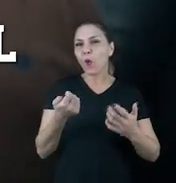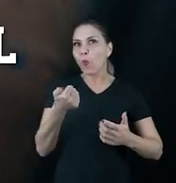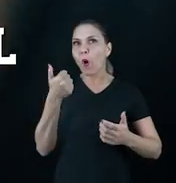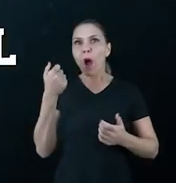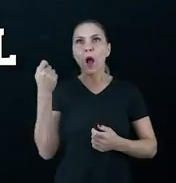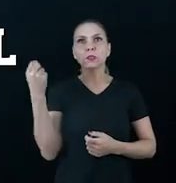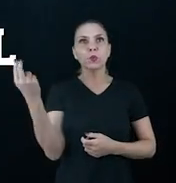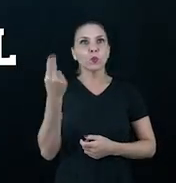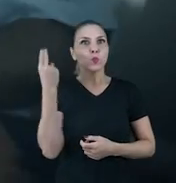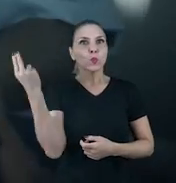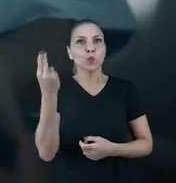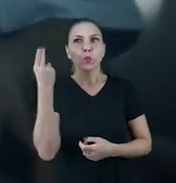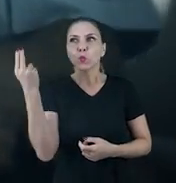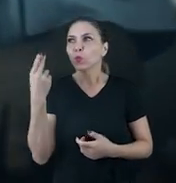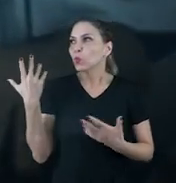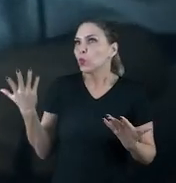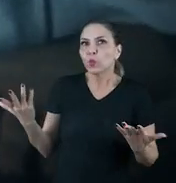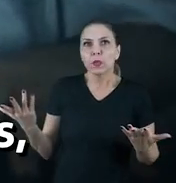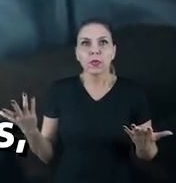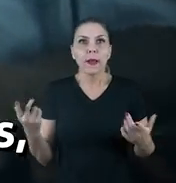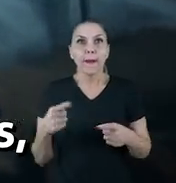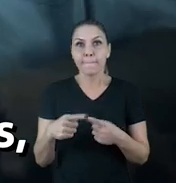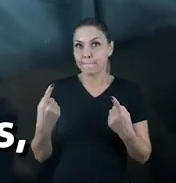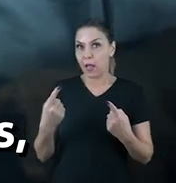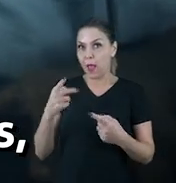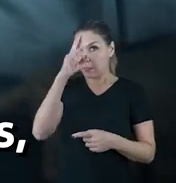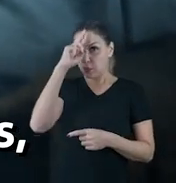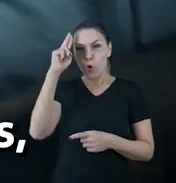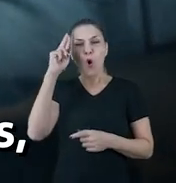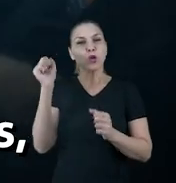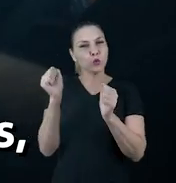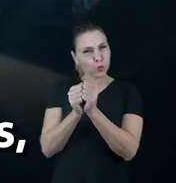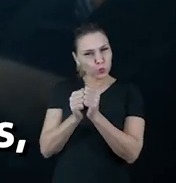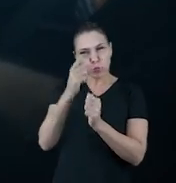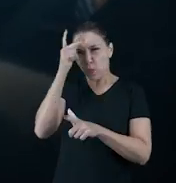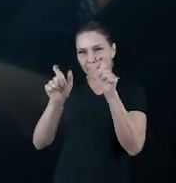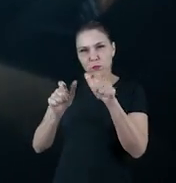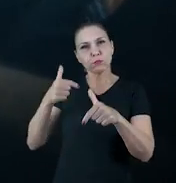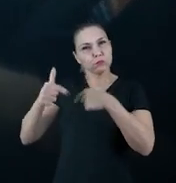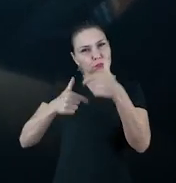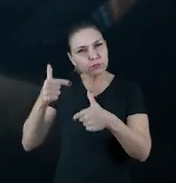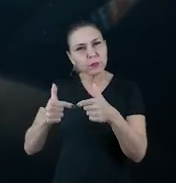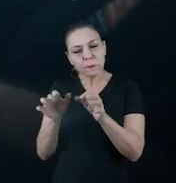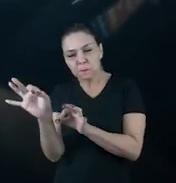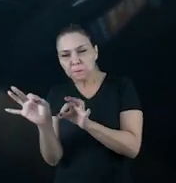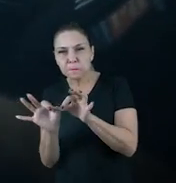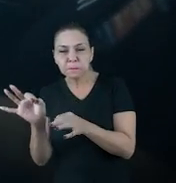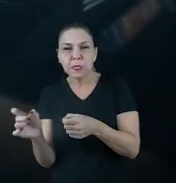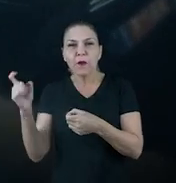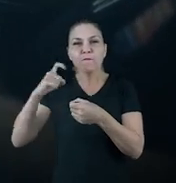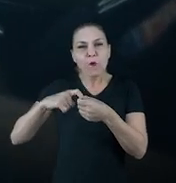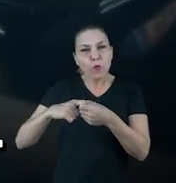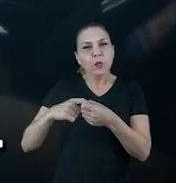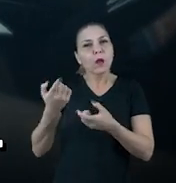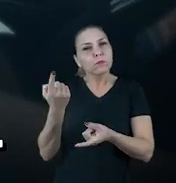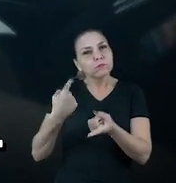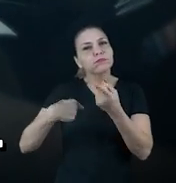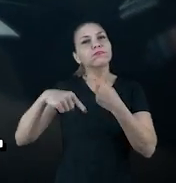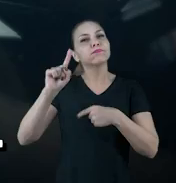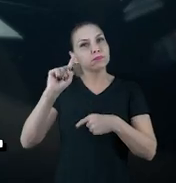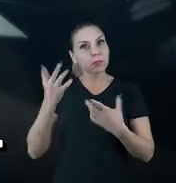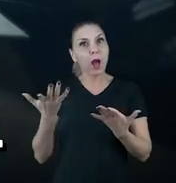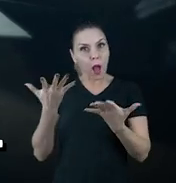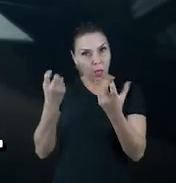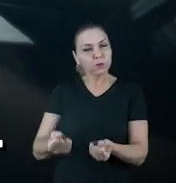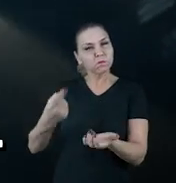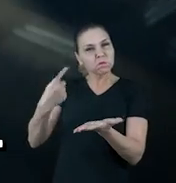era quase impossível mas Jorge rock junto com os trabalhadores criou um plano de recuperação eles assumiram o